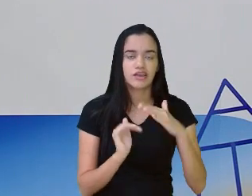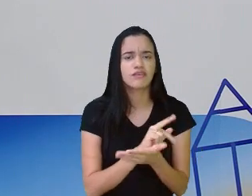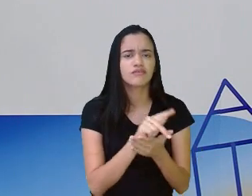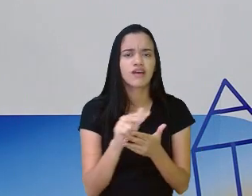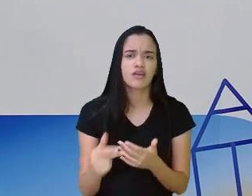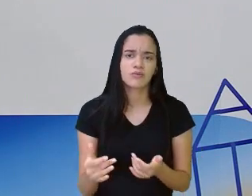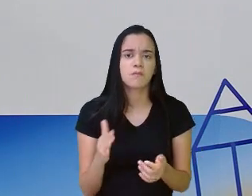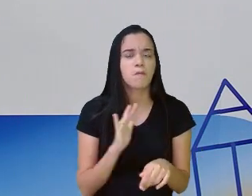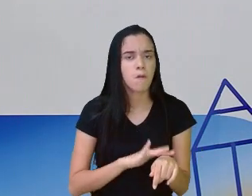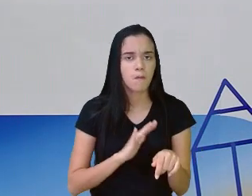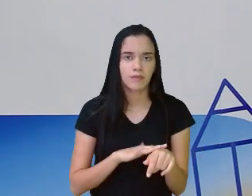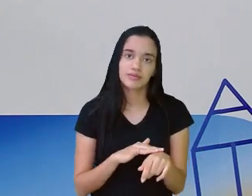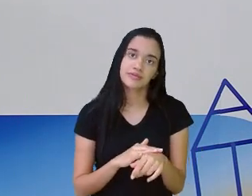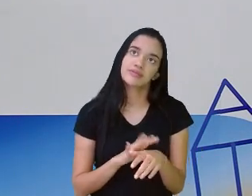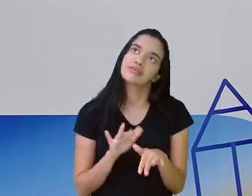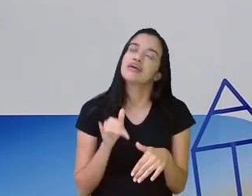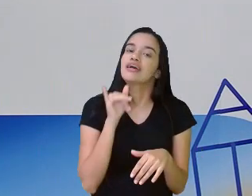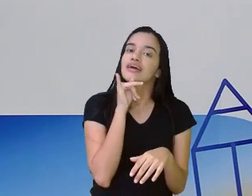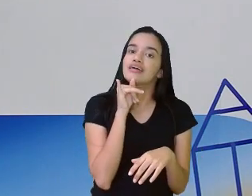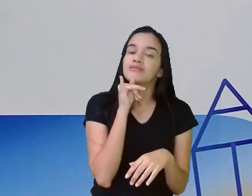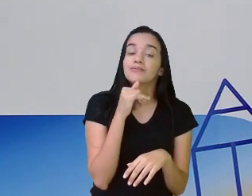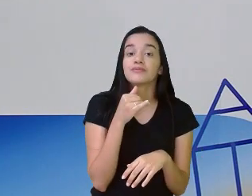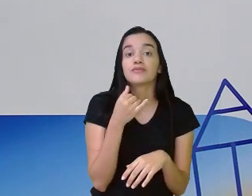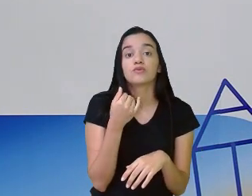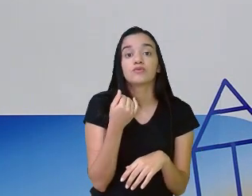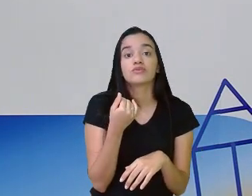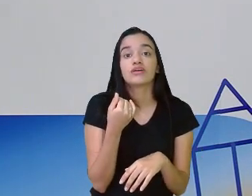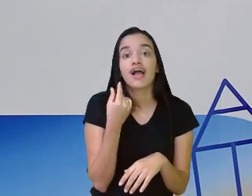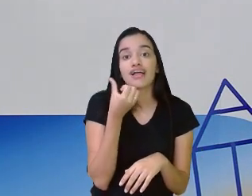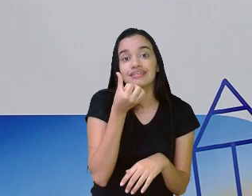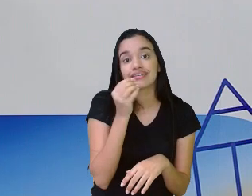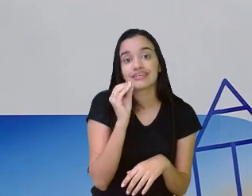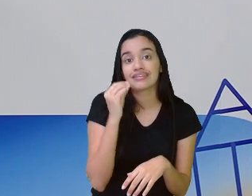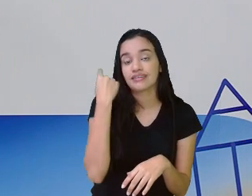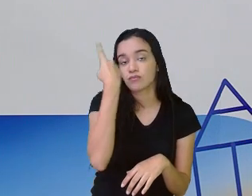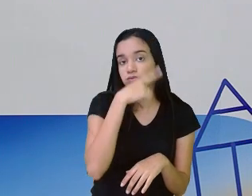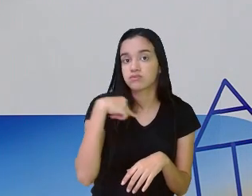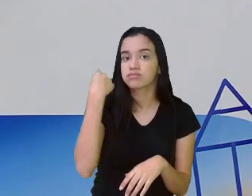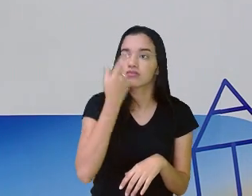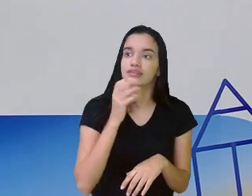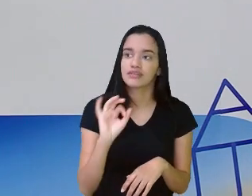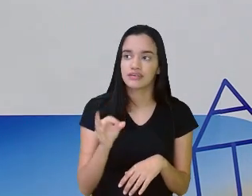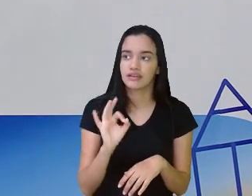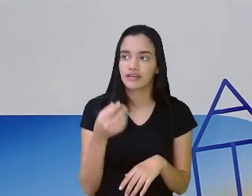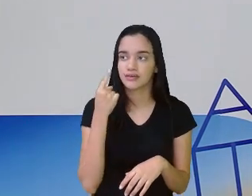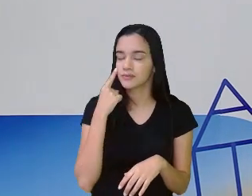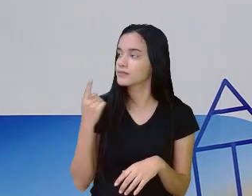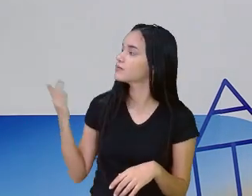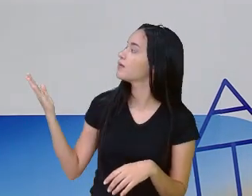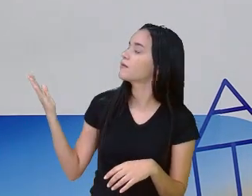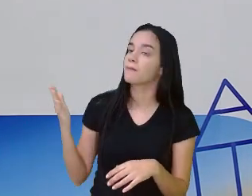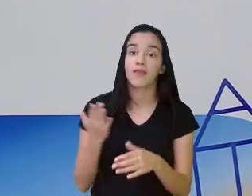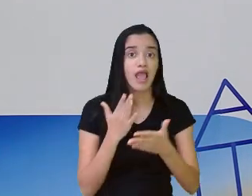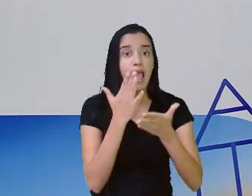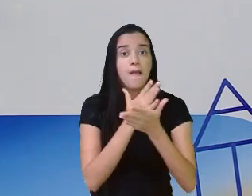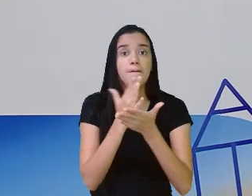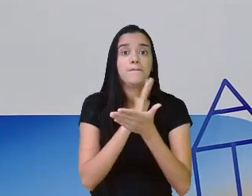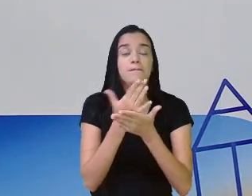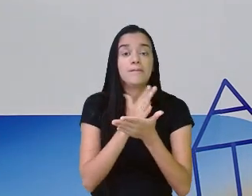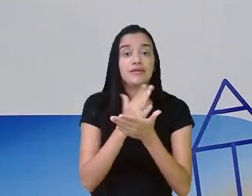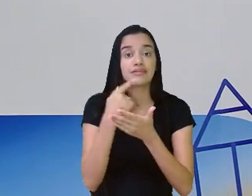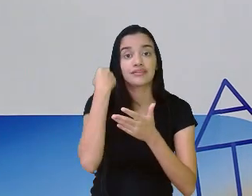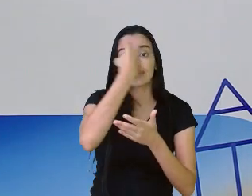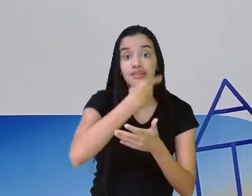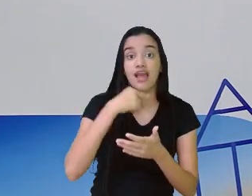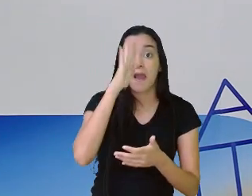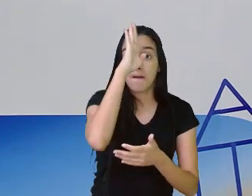situações. É como se eu tivesse 60 minutos em 1 hora, certo? E se eu tiver metade da minha